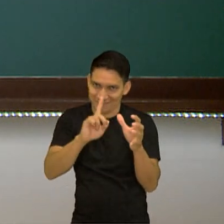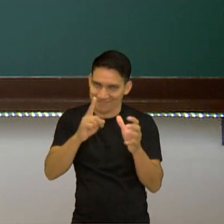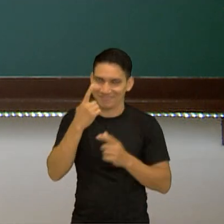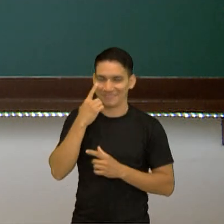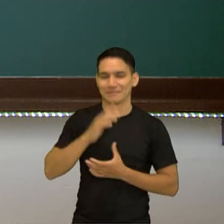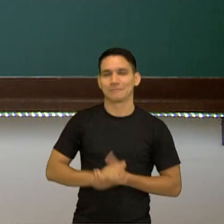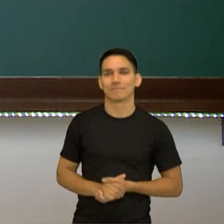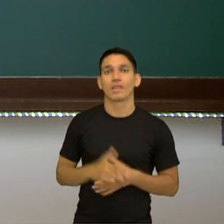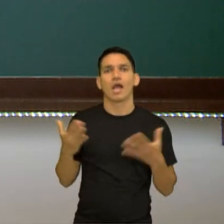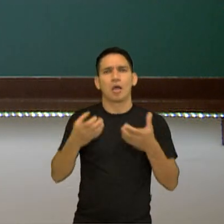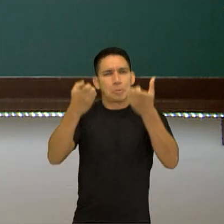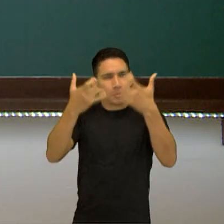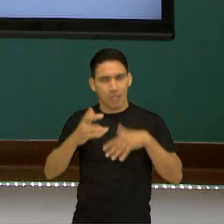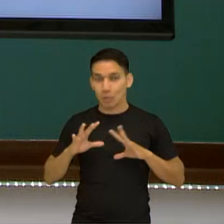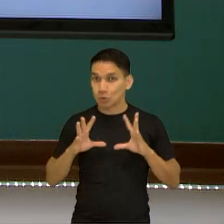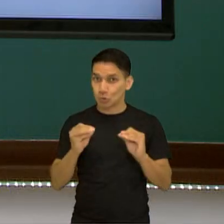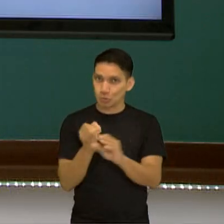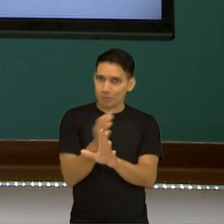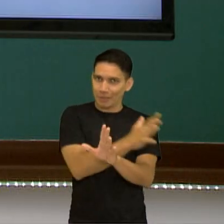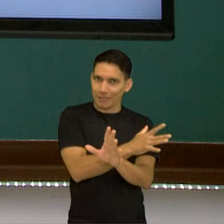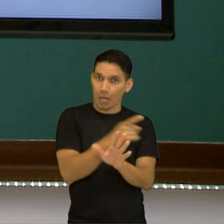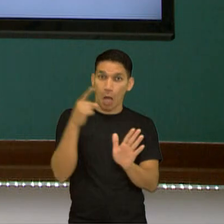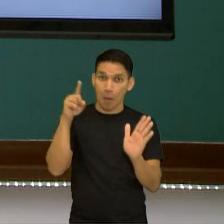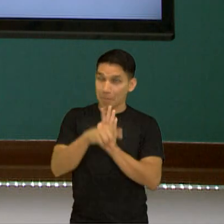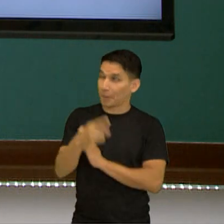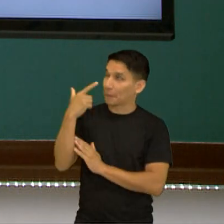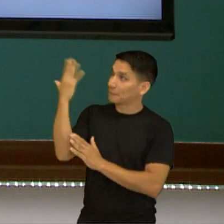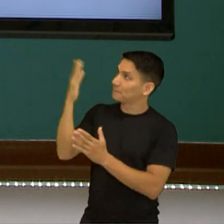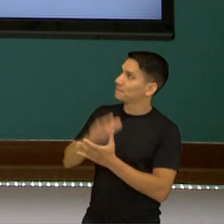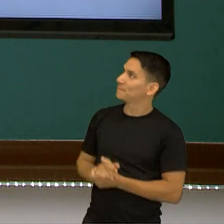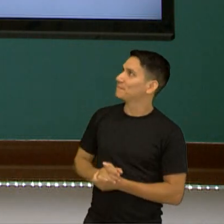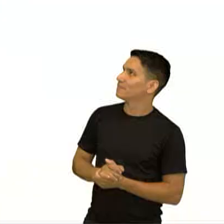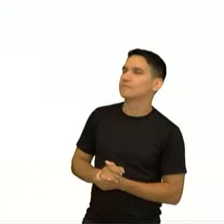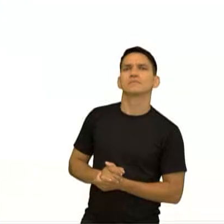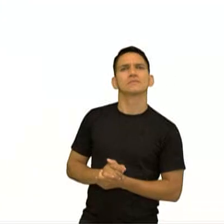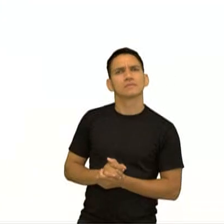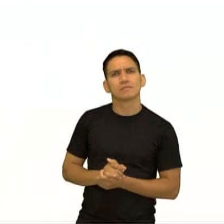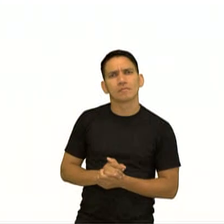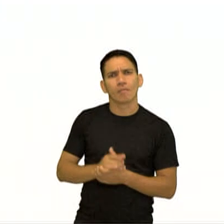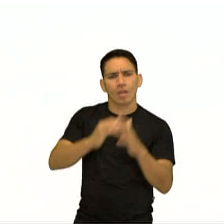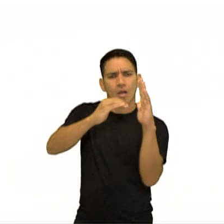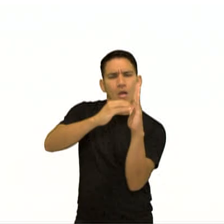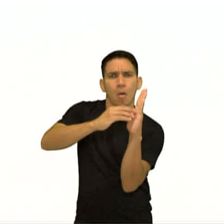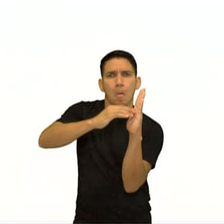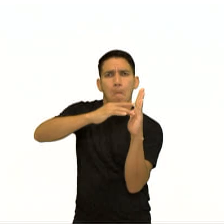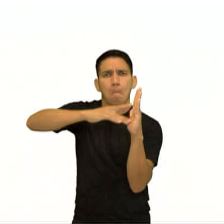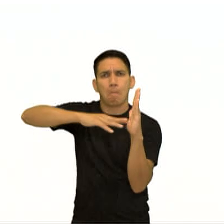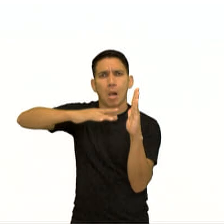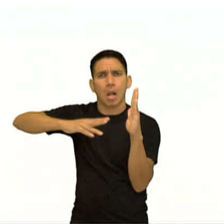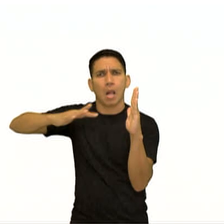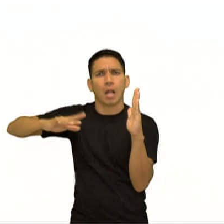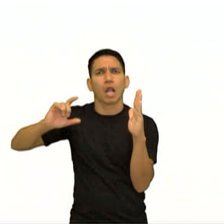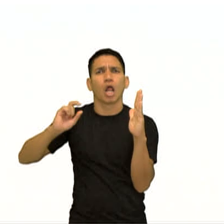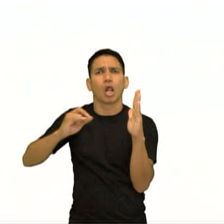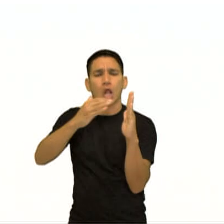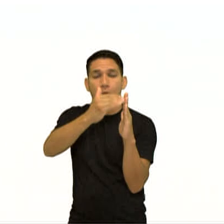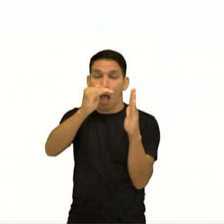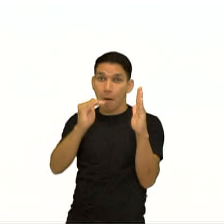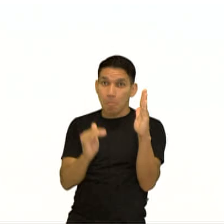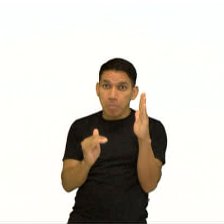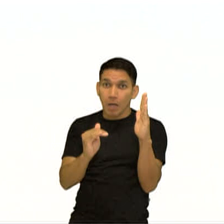sobre tudo isso, quiz na tela para você, ó. O manto terrestre posiciona-se abaixo